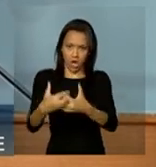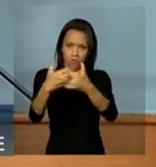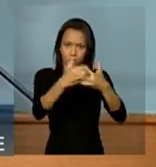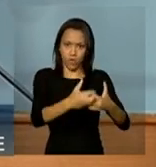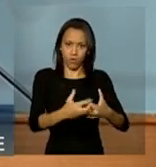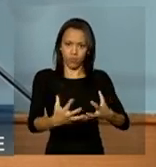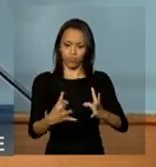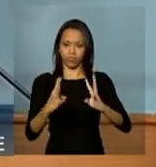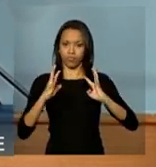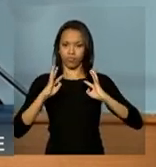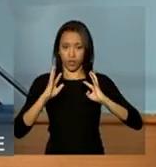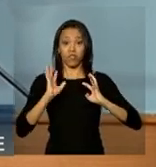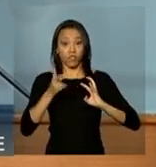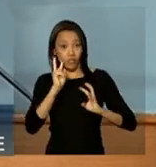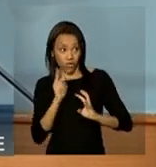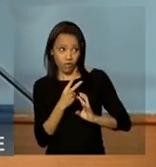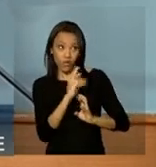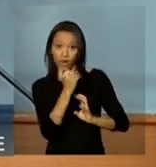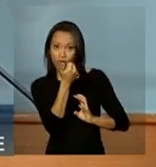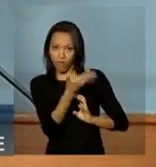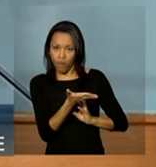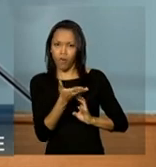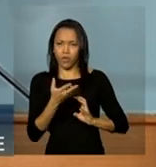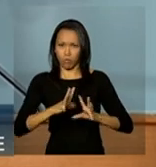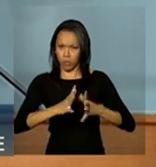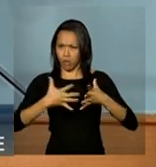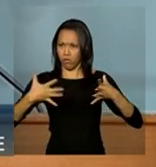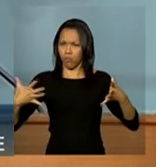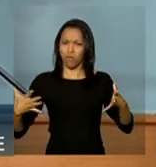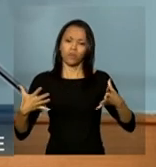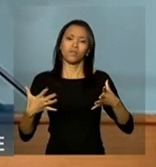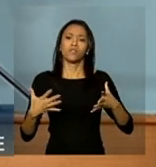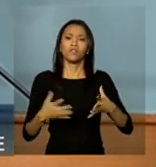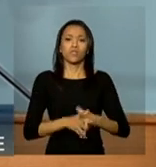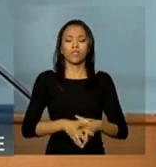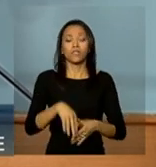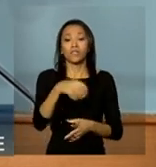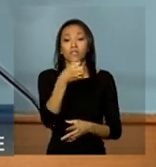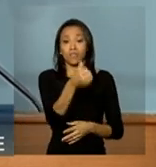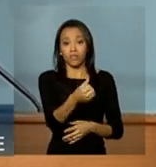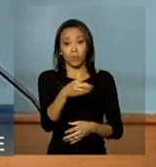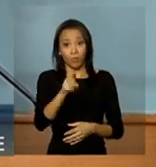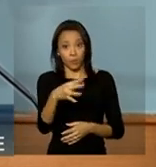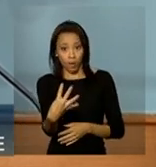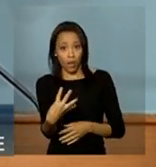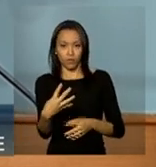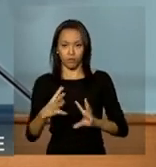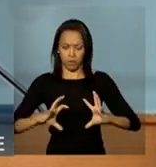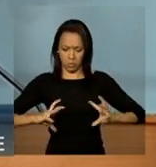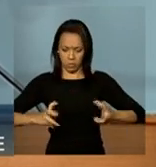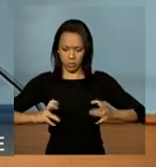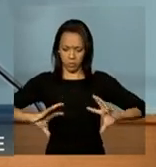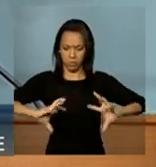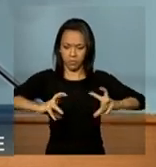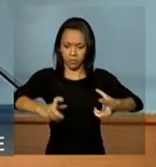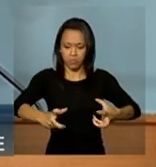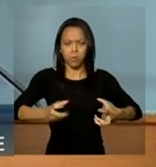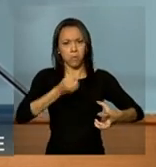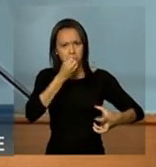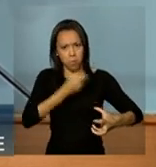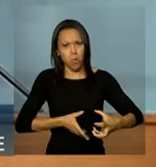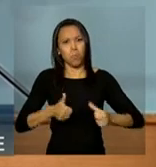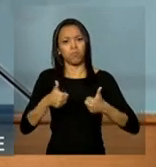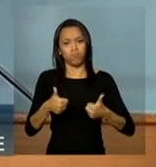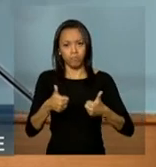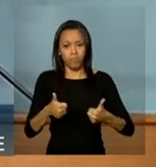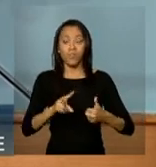os senhores viram lá fora, um caminhão caçamba robusto, 6x4, traçado e trucado, portanto, um belo